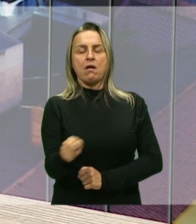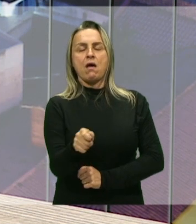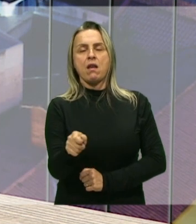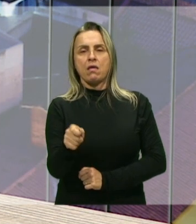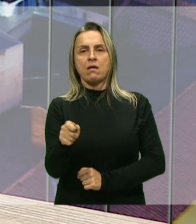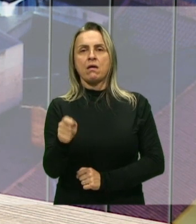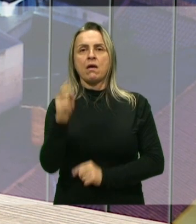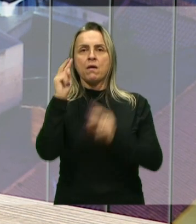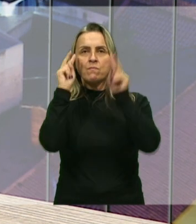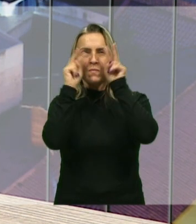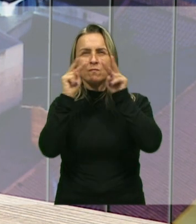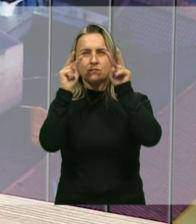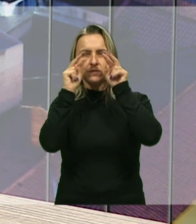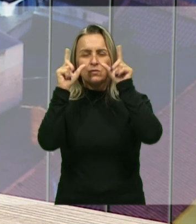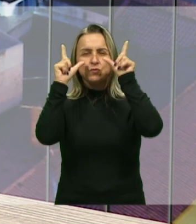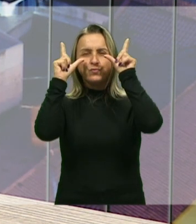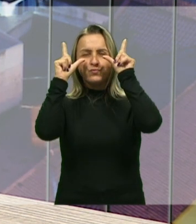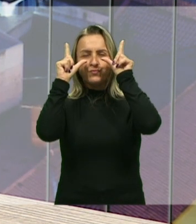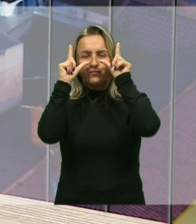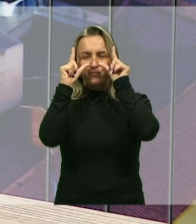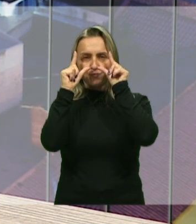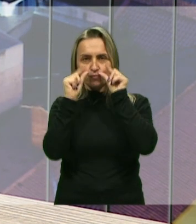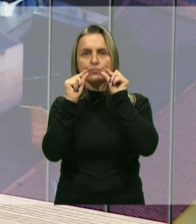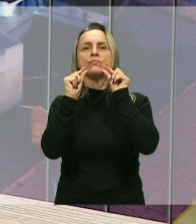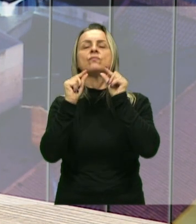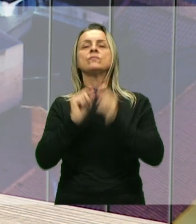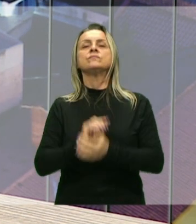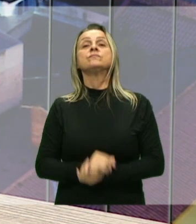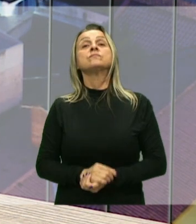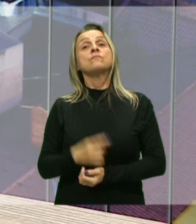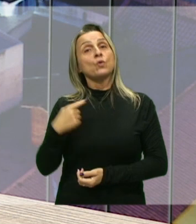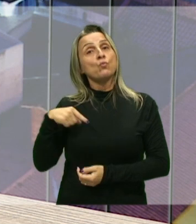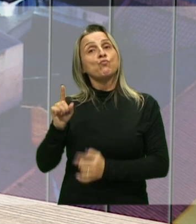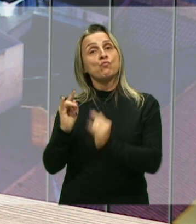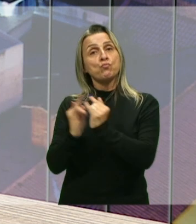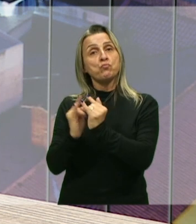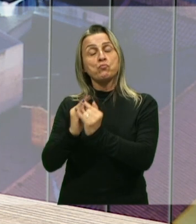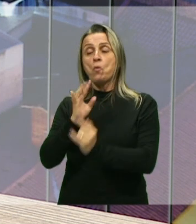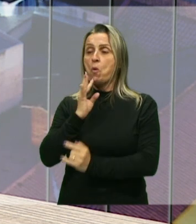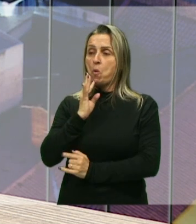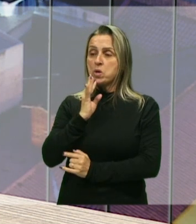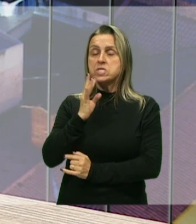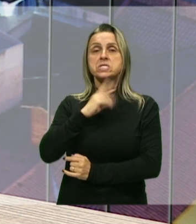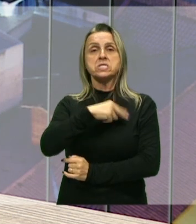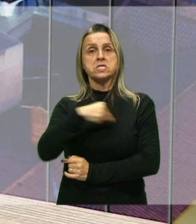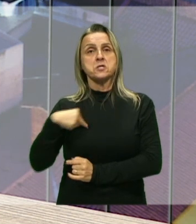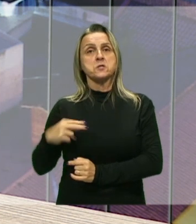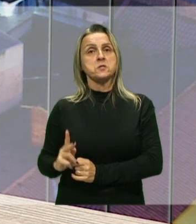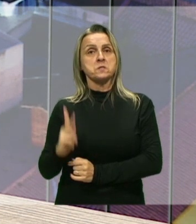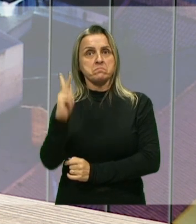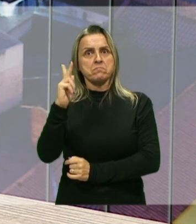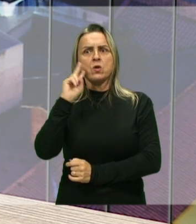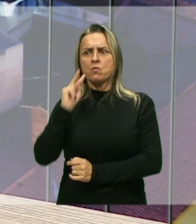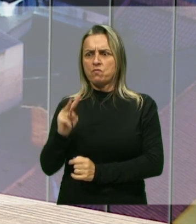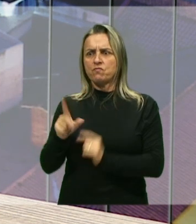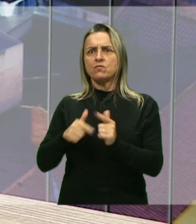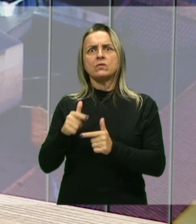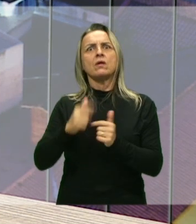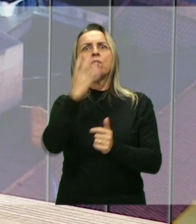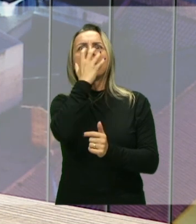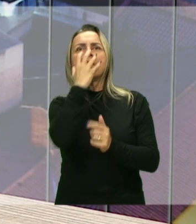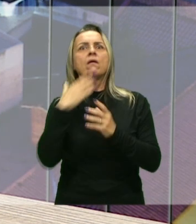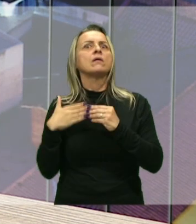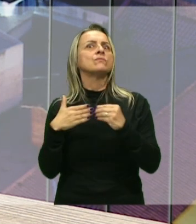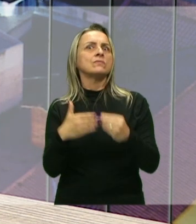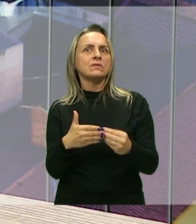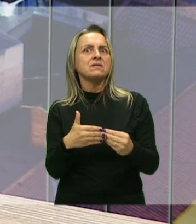avançado. E aí eu fui conhecer a Helen Keller, conheci o trabalho do cão-guia e eu vi tudo que o cão-guia, né, fazia. Eu disse, não, é isso que eu quero para minha